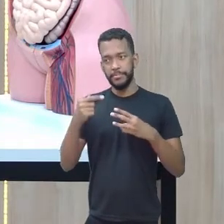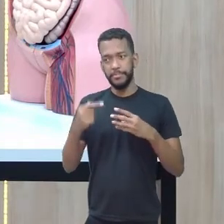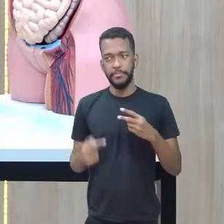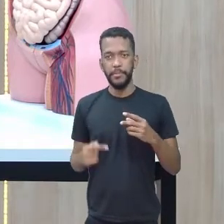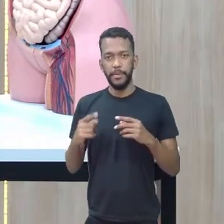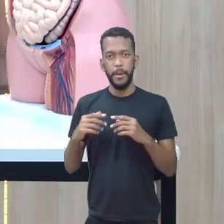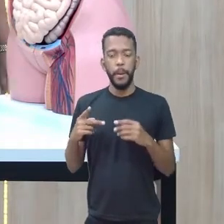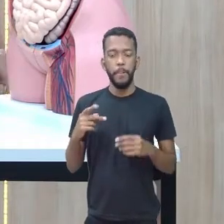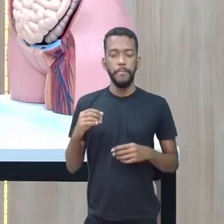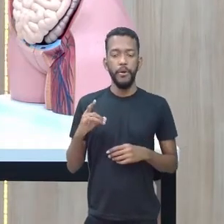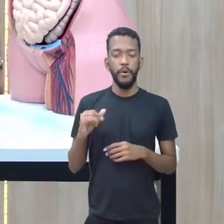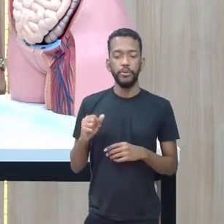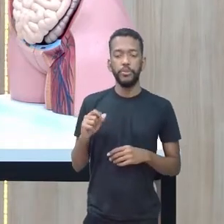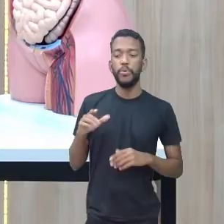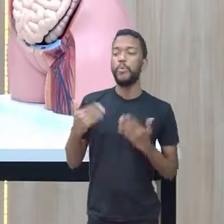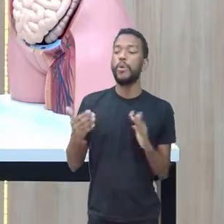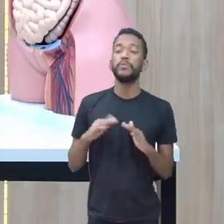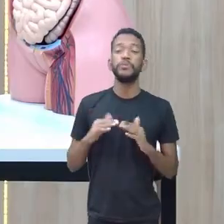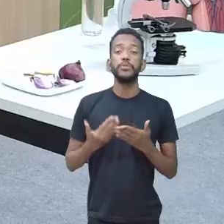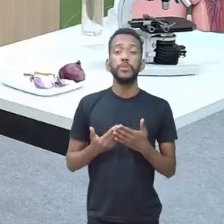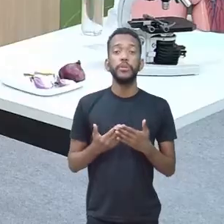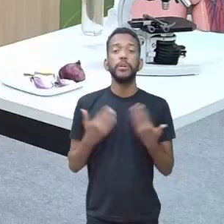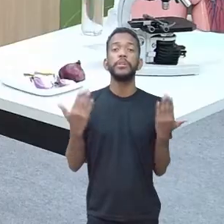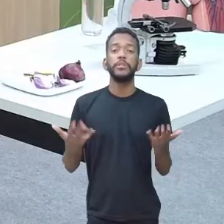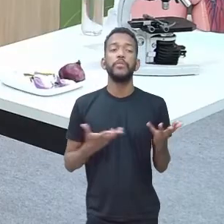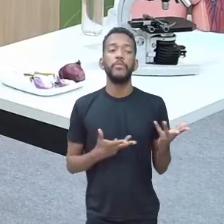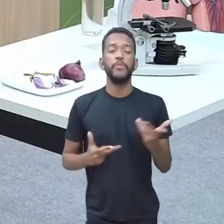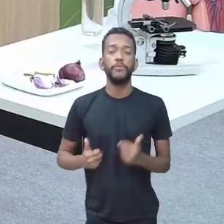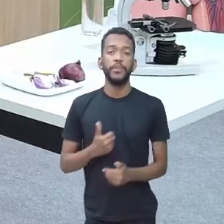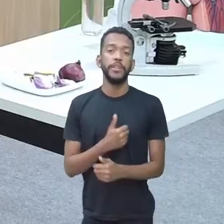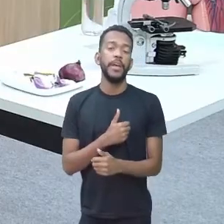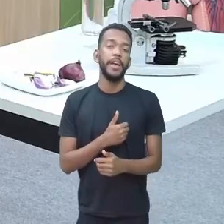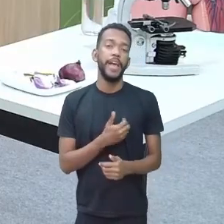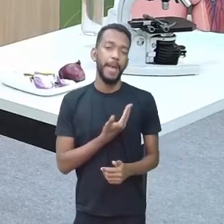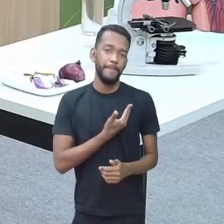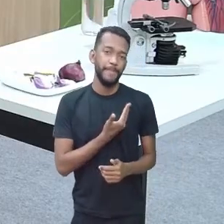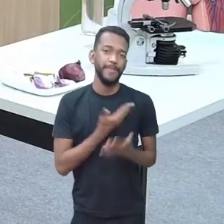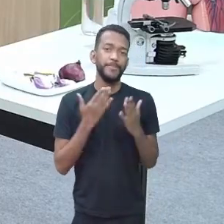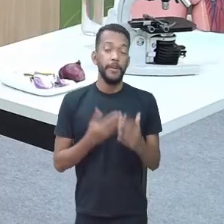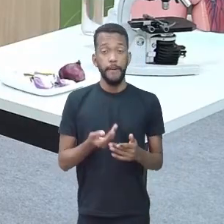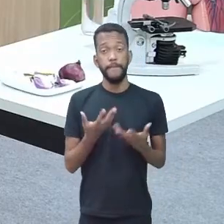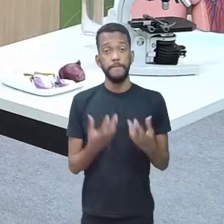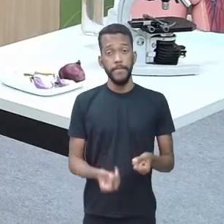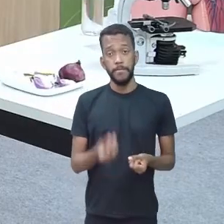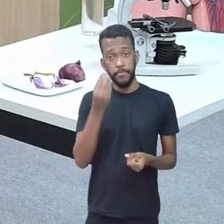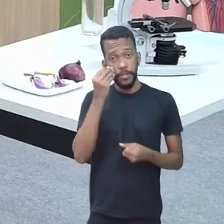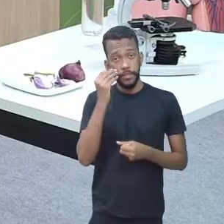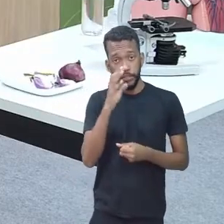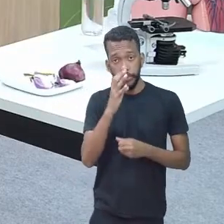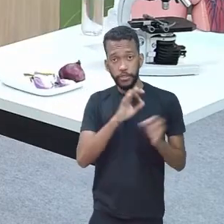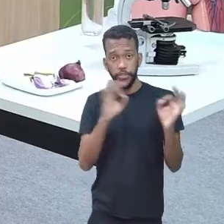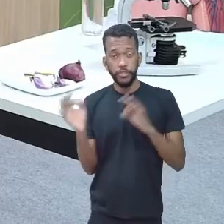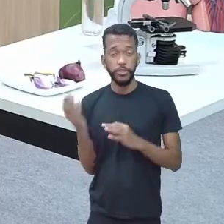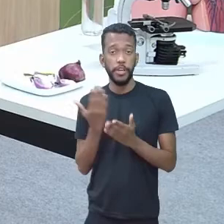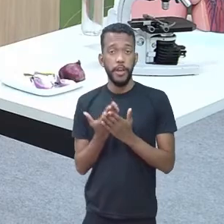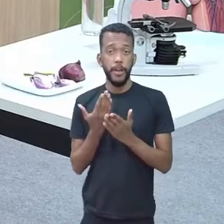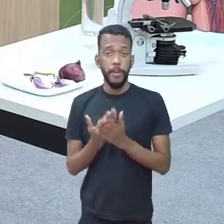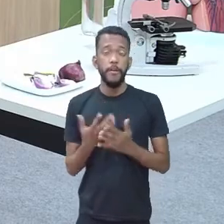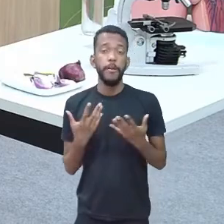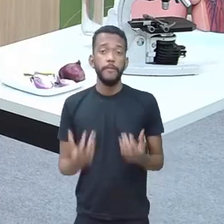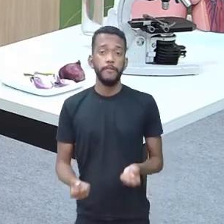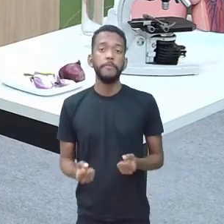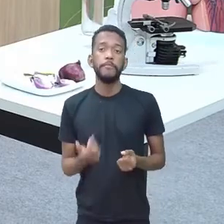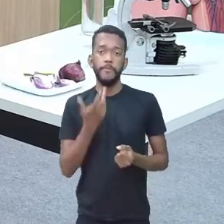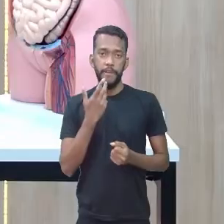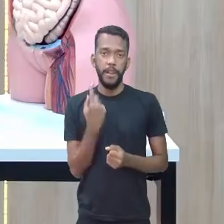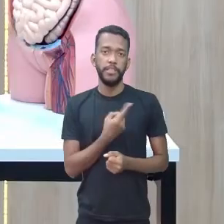um pódio, ver qual é a escola. Então, convida os amigos, diz, vamos assistir às aulas. Os professores vão falar da nossa escola